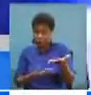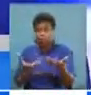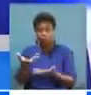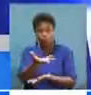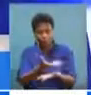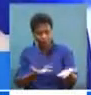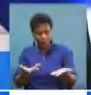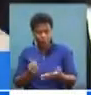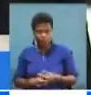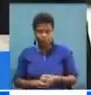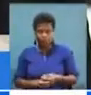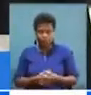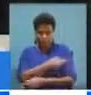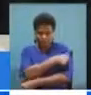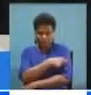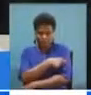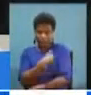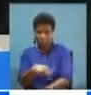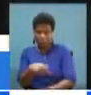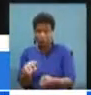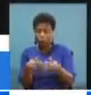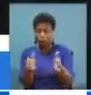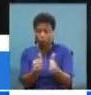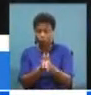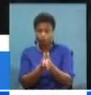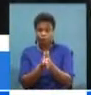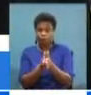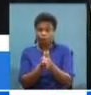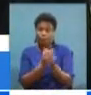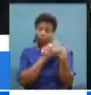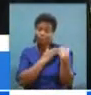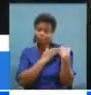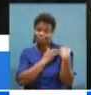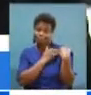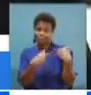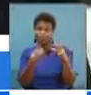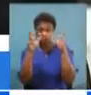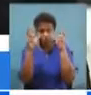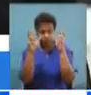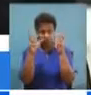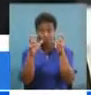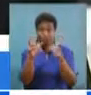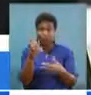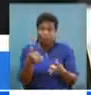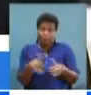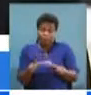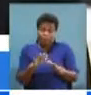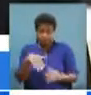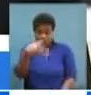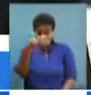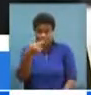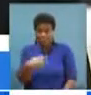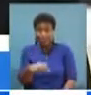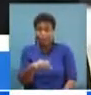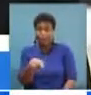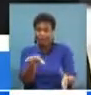pontos focais tem toda a responsabilidade nesta matéria, mas essencialmente